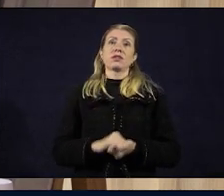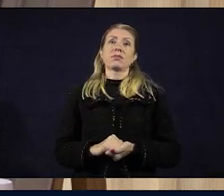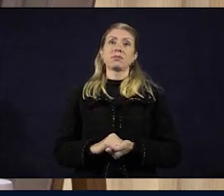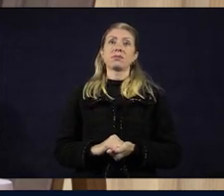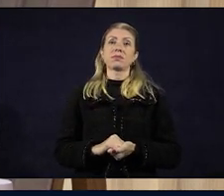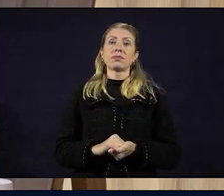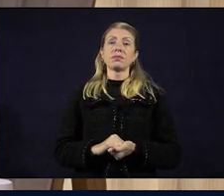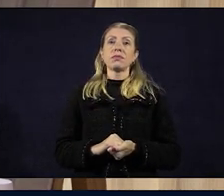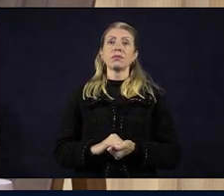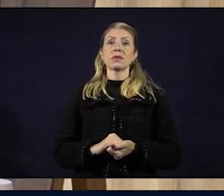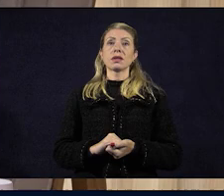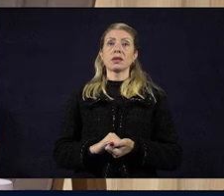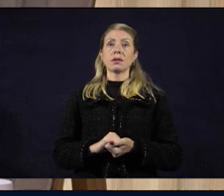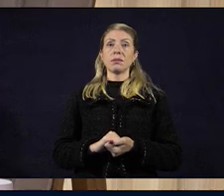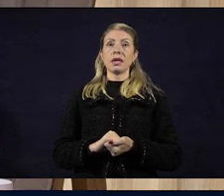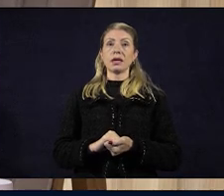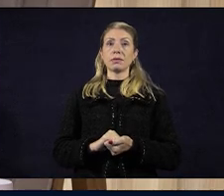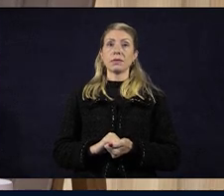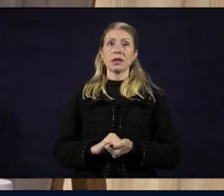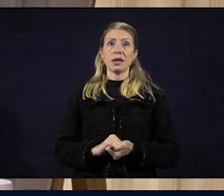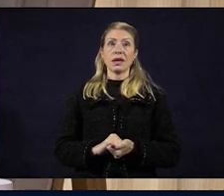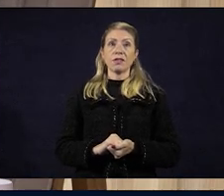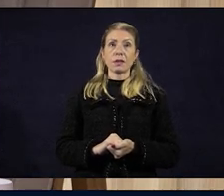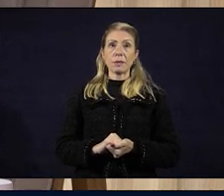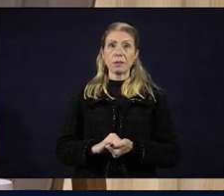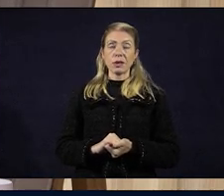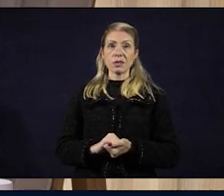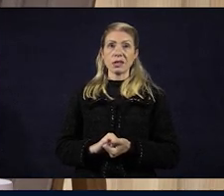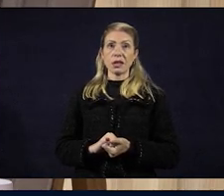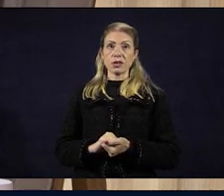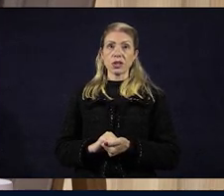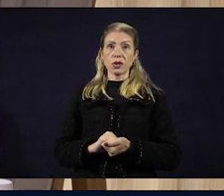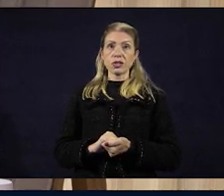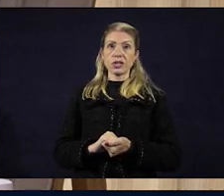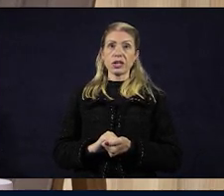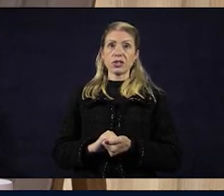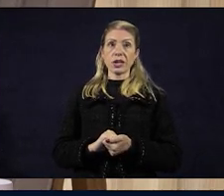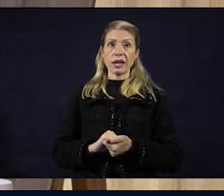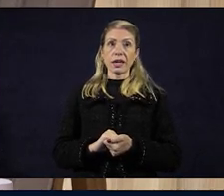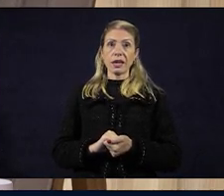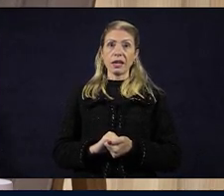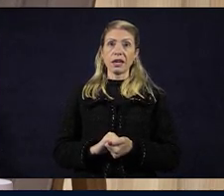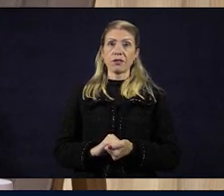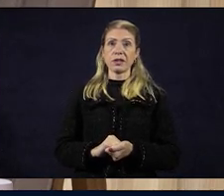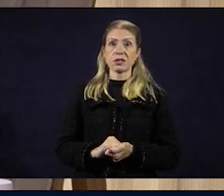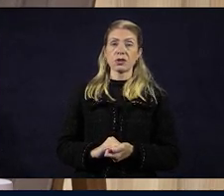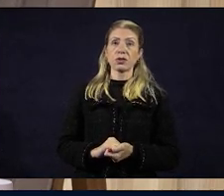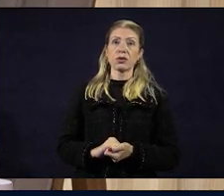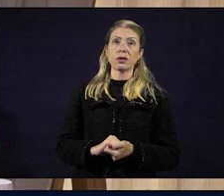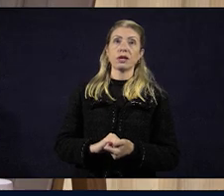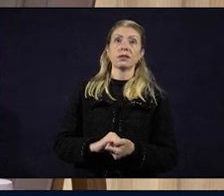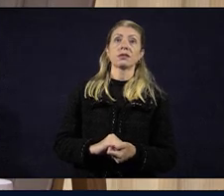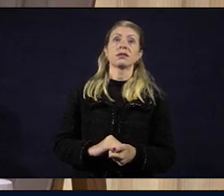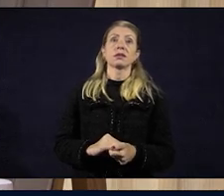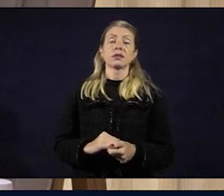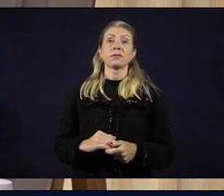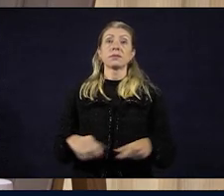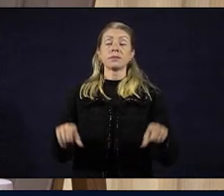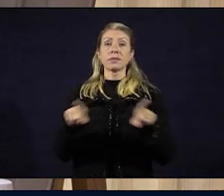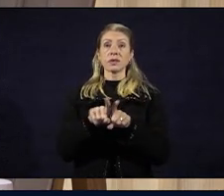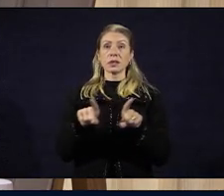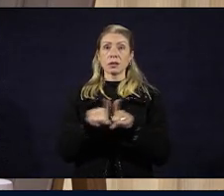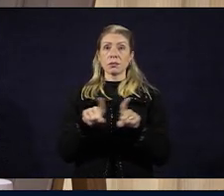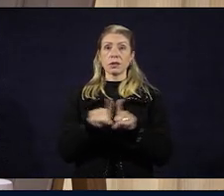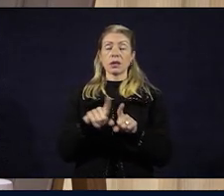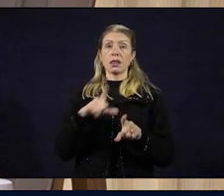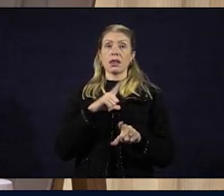favor, aí quem está no auditório, por favor, tomar os assentos aí para a gente começar. Bom dia também para quem está acompanhando aí o painel de modo online aí pelo canal